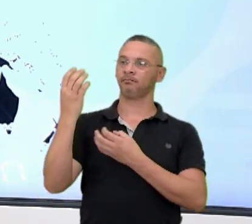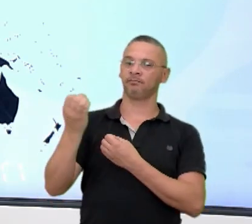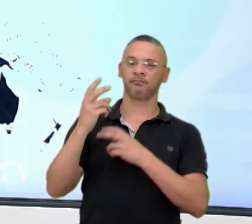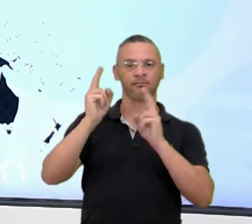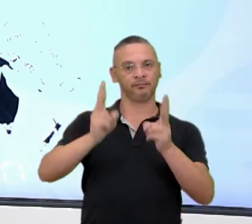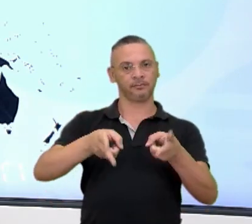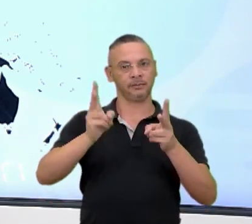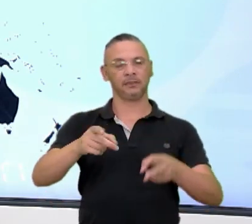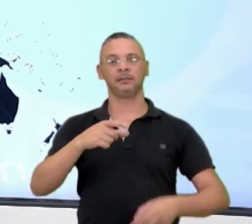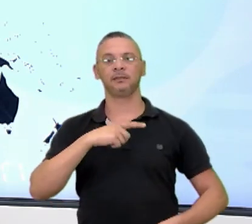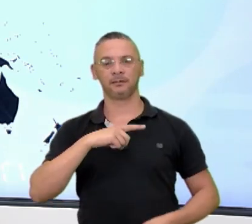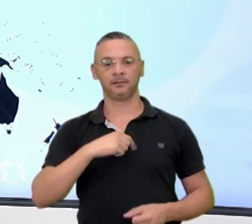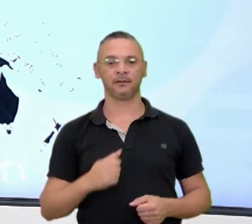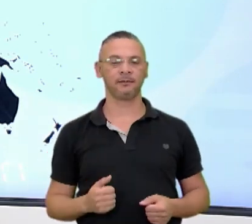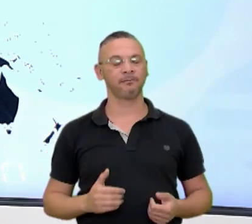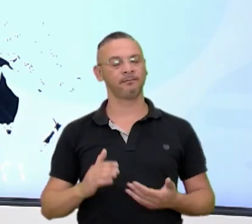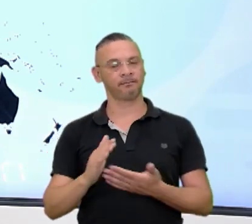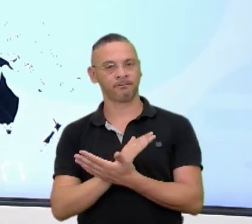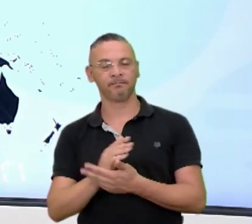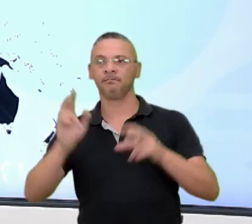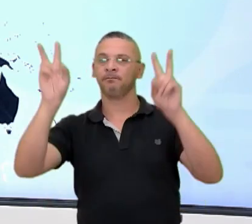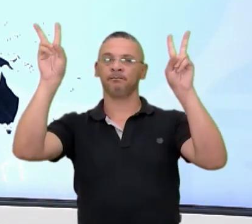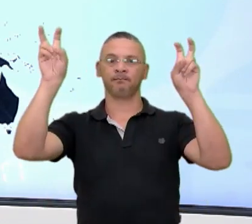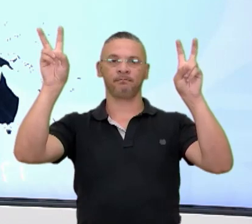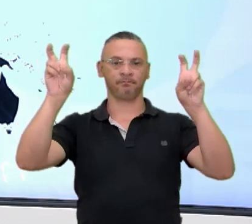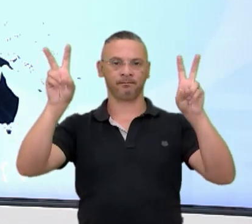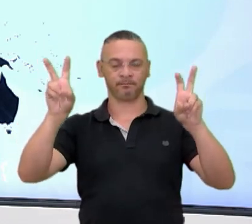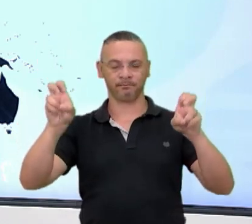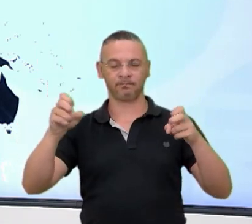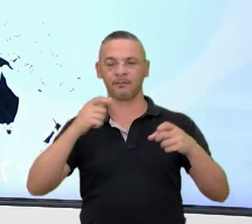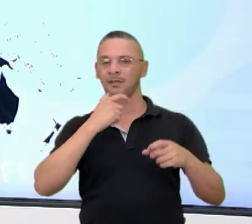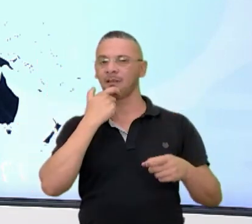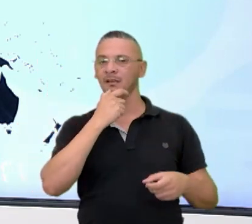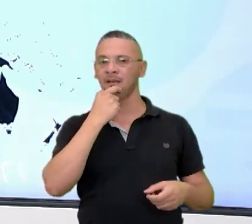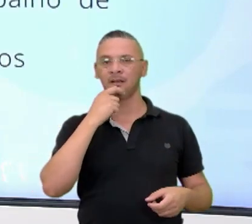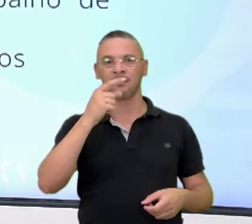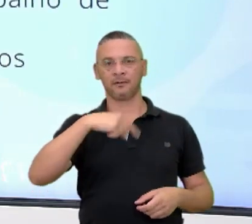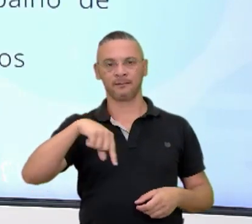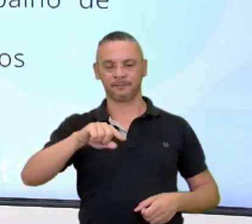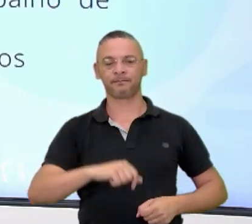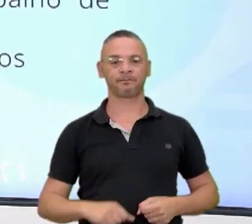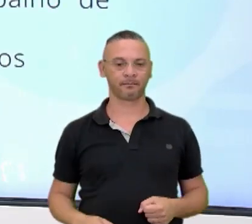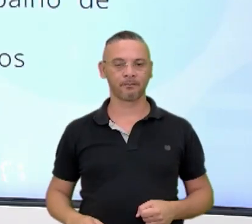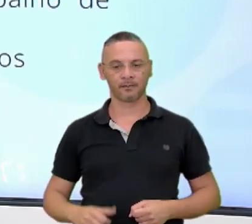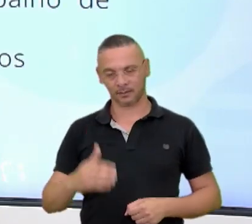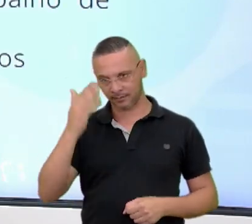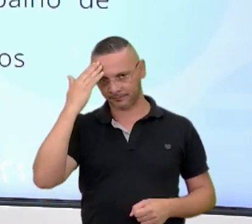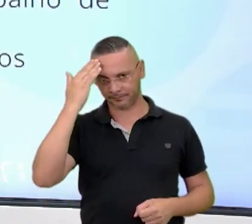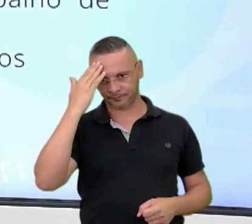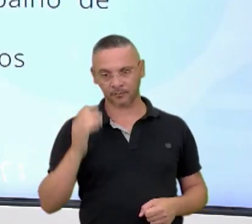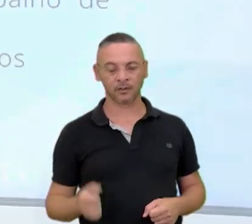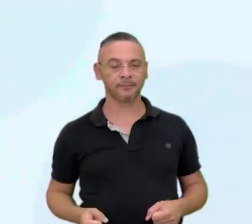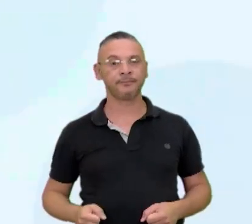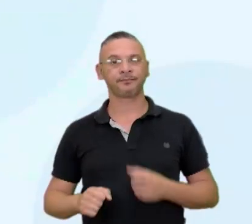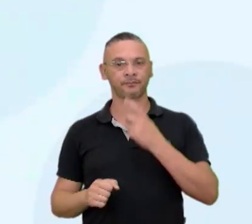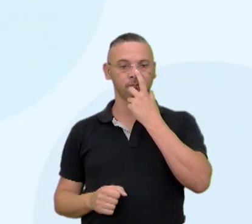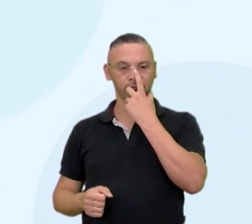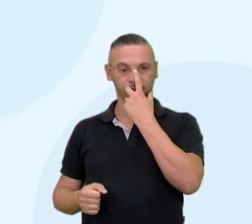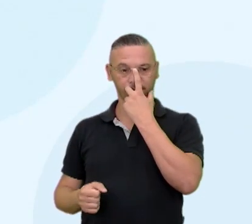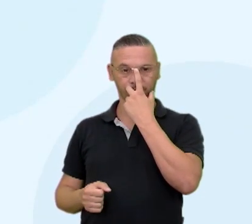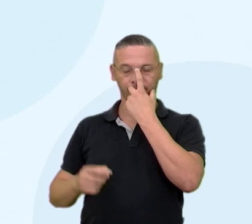radiofônica, profissionais das mais áreas, opinião, informação, notícia. E é preciso